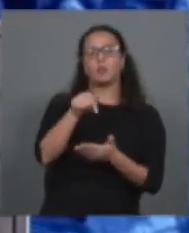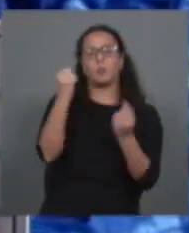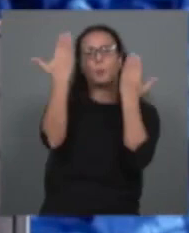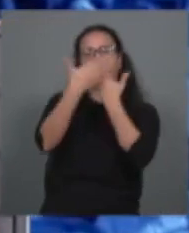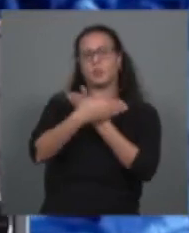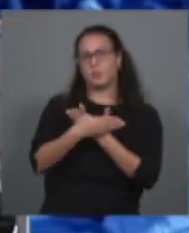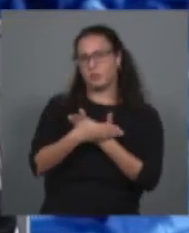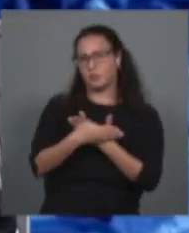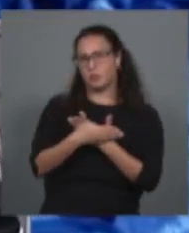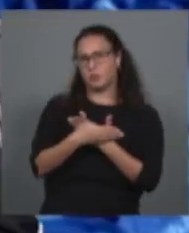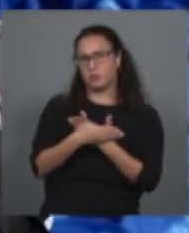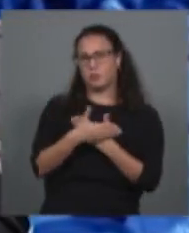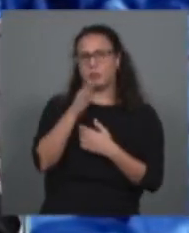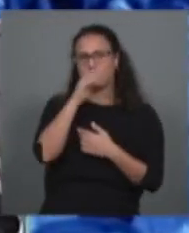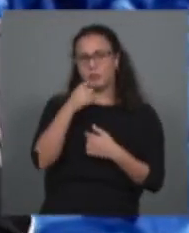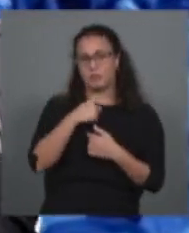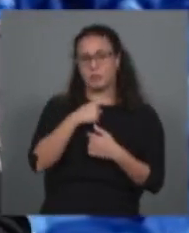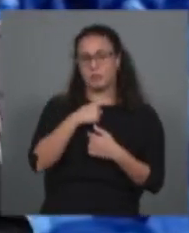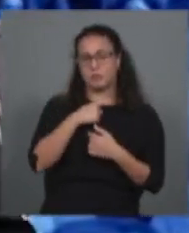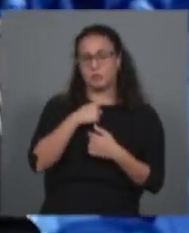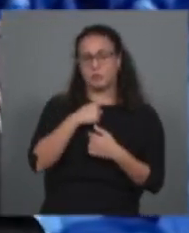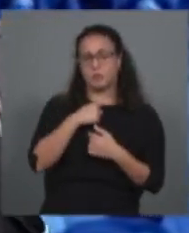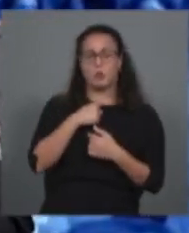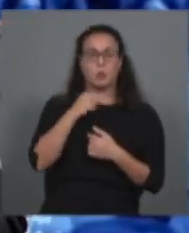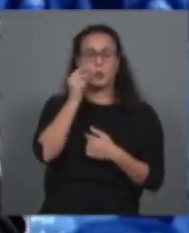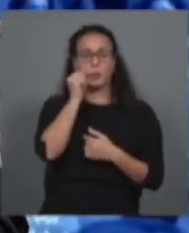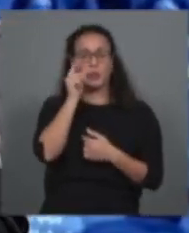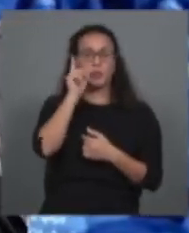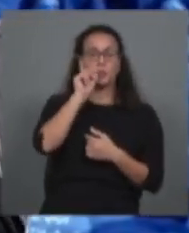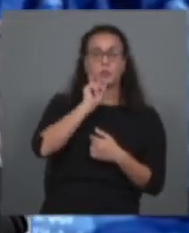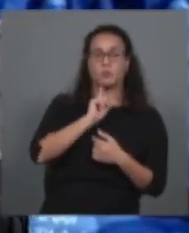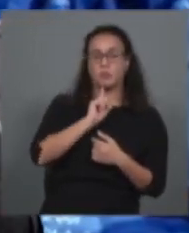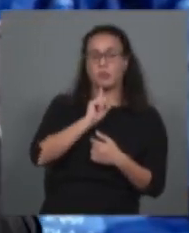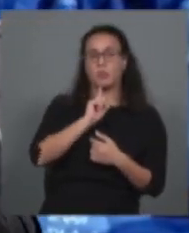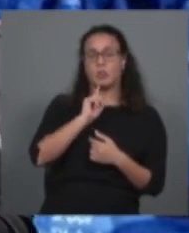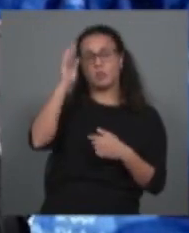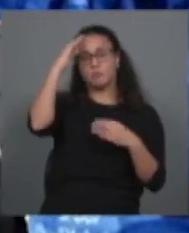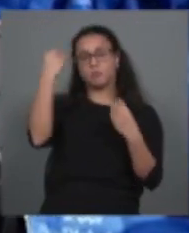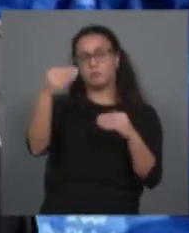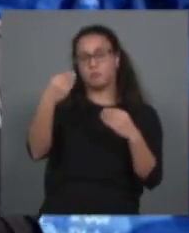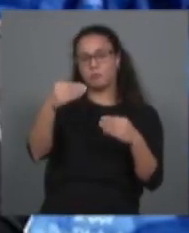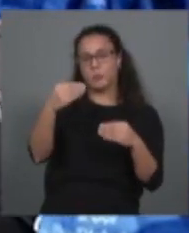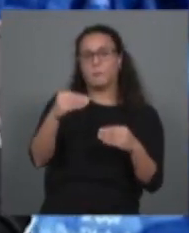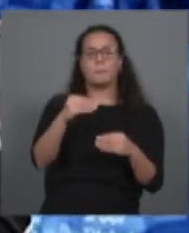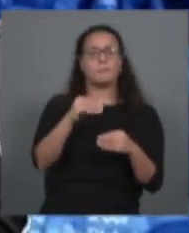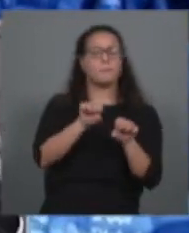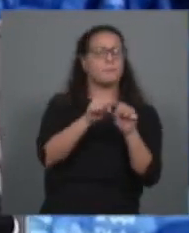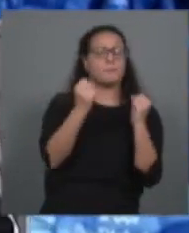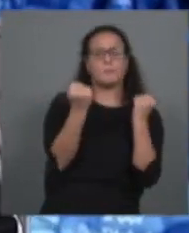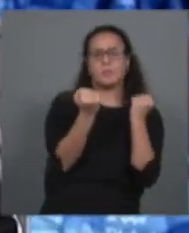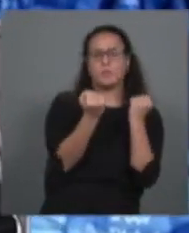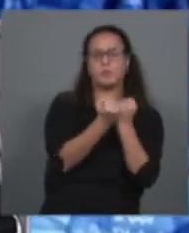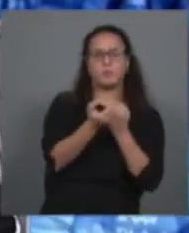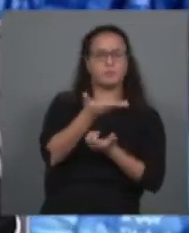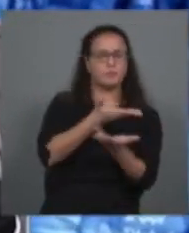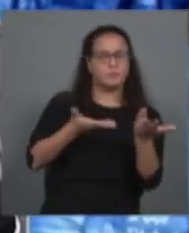que, se eu educar os rapazes, as raparigas, na relação cívica, na relação uns com os outros, se